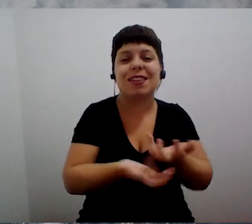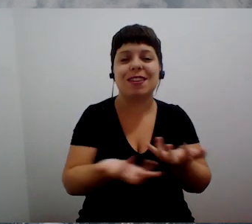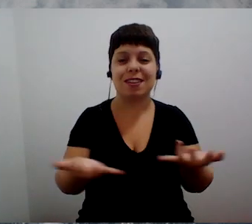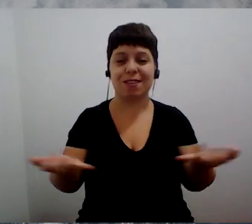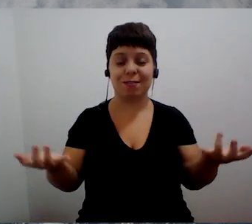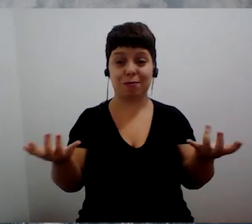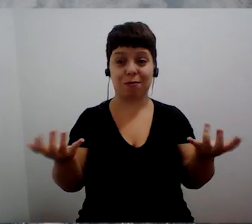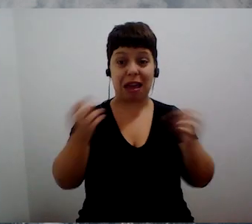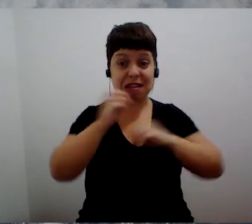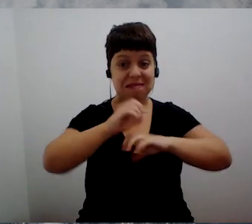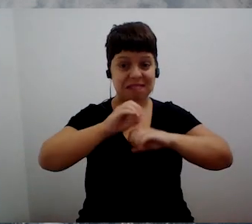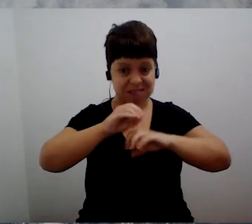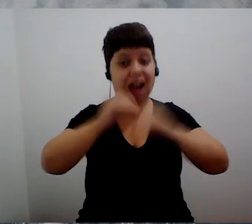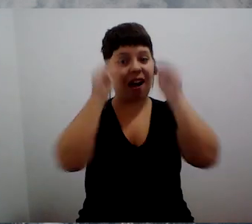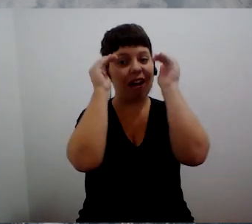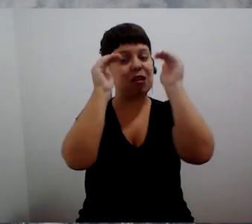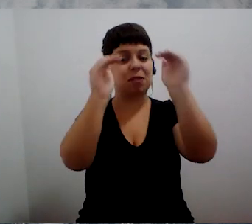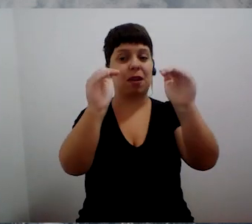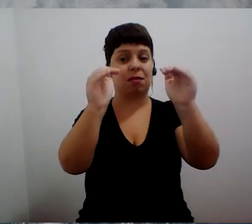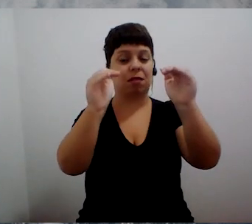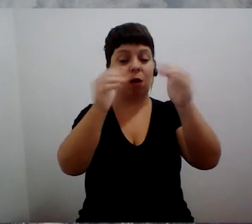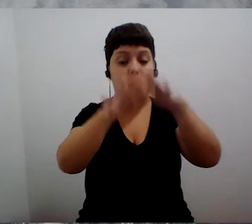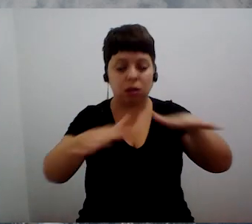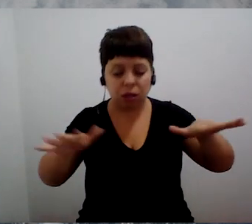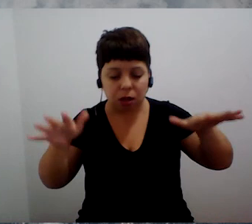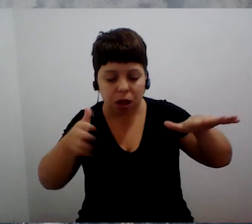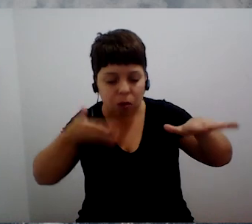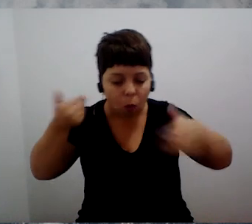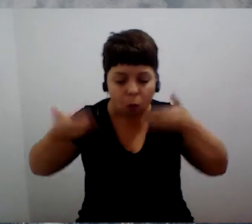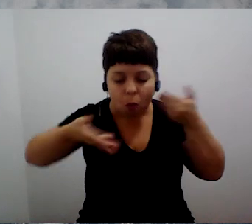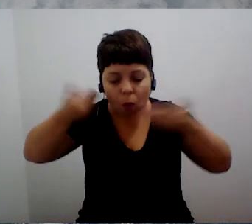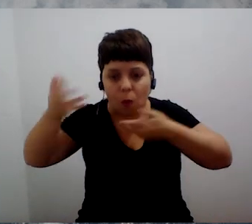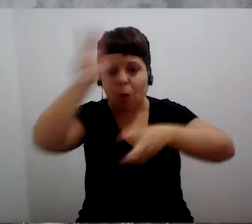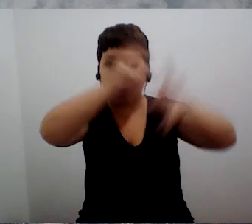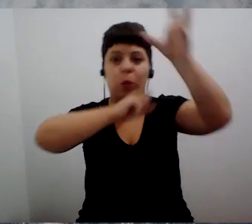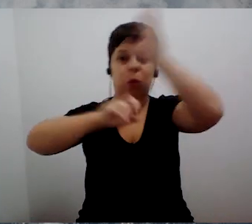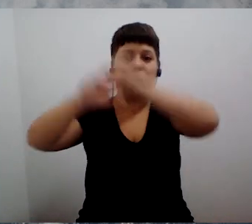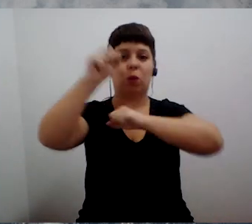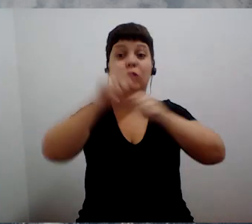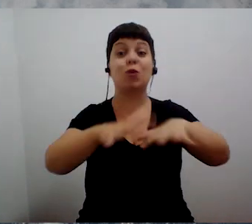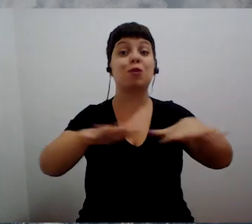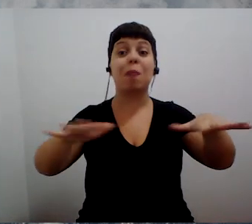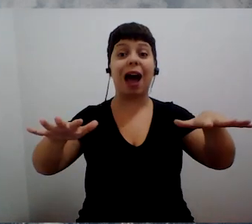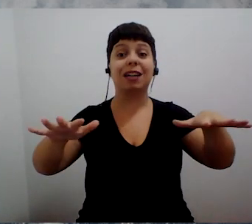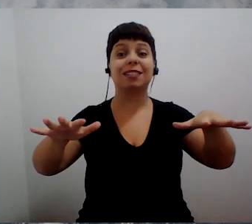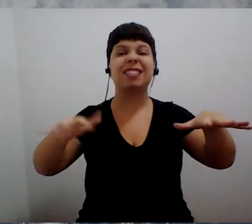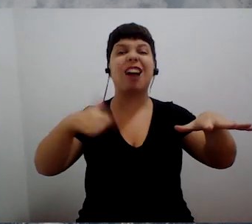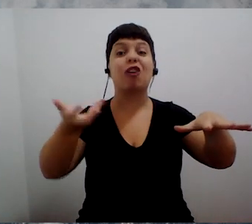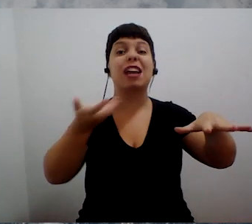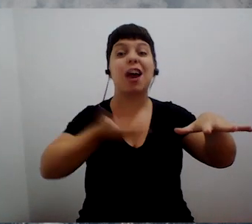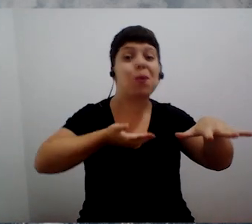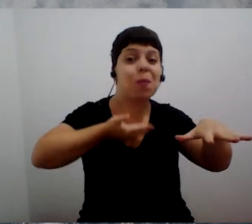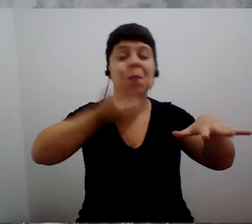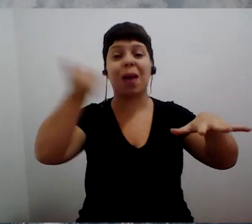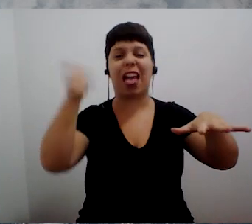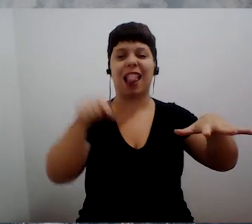oceano melhor e mais vivo. Tratamos com respeito toda forma de ensinar e aprendemos conforme entendemos esse oceano